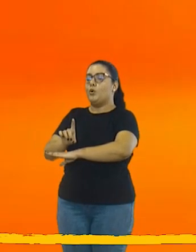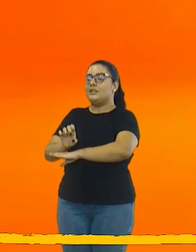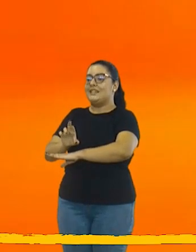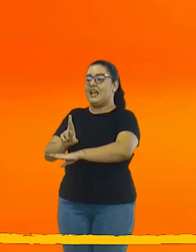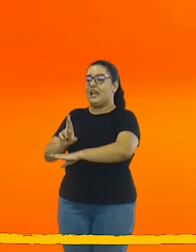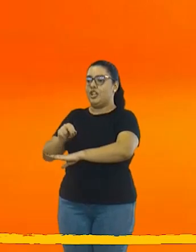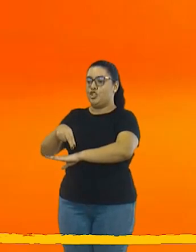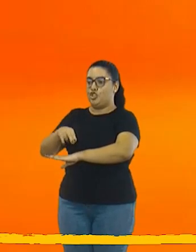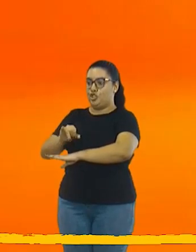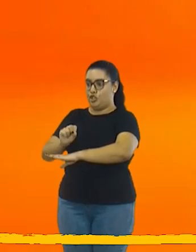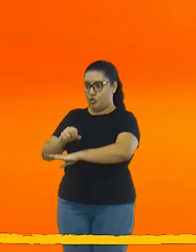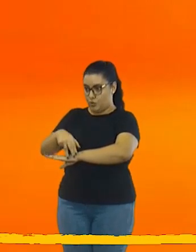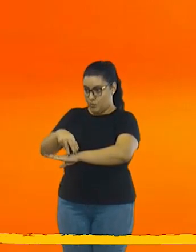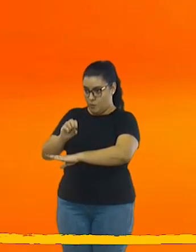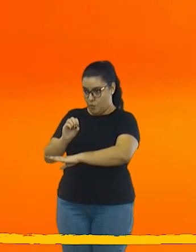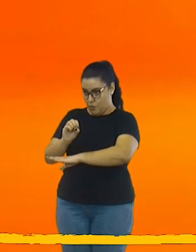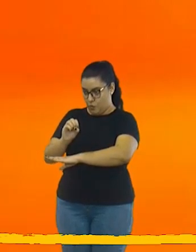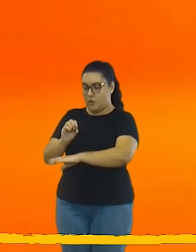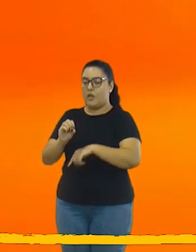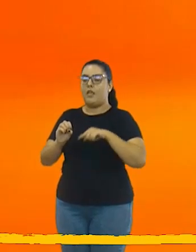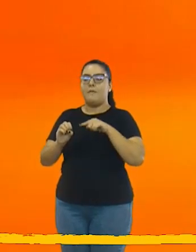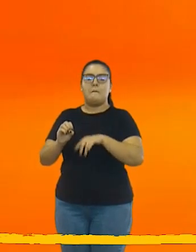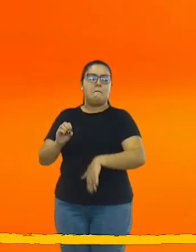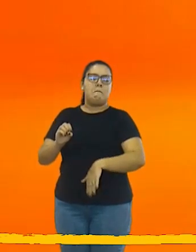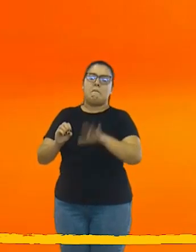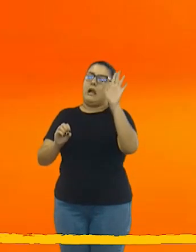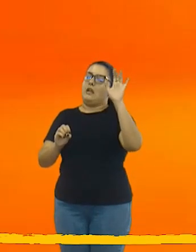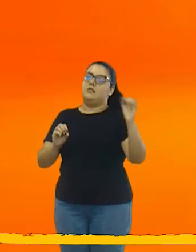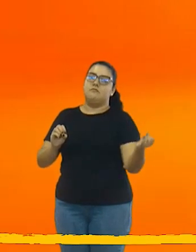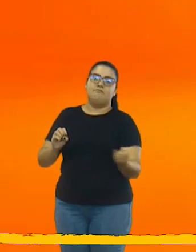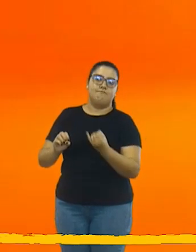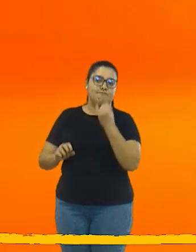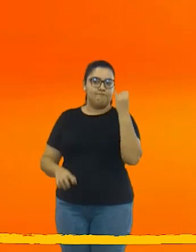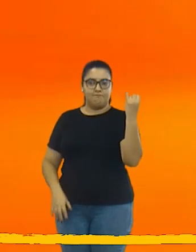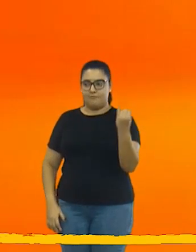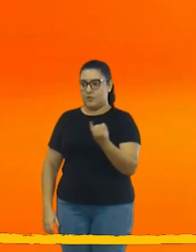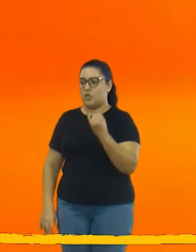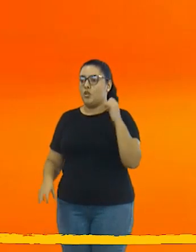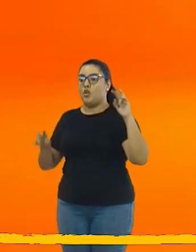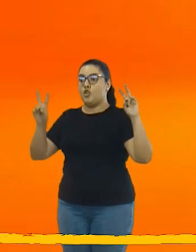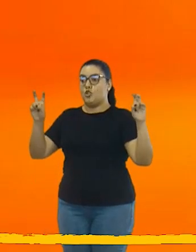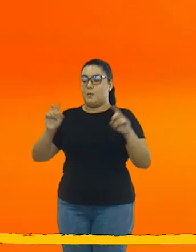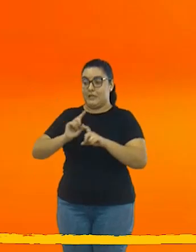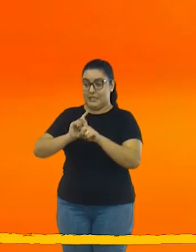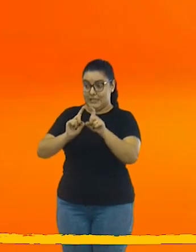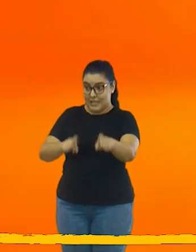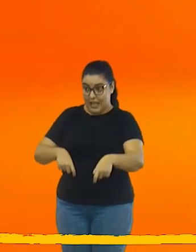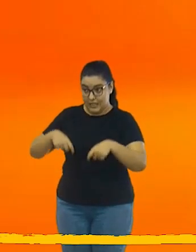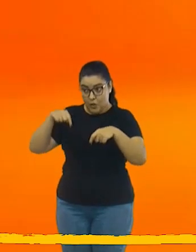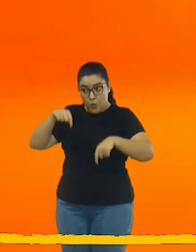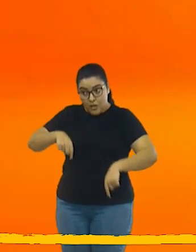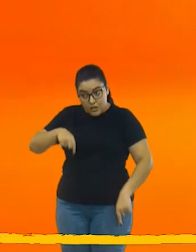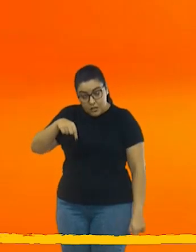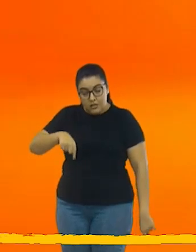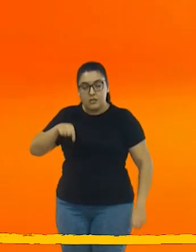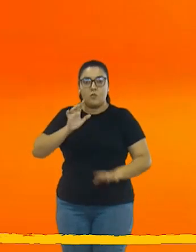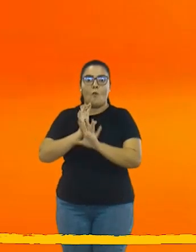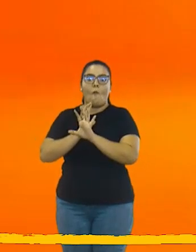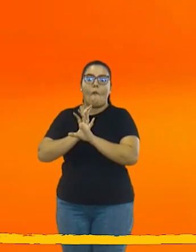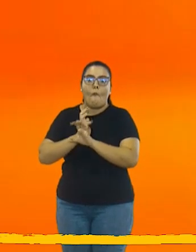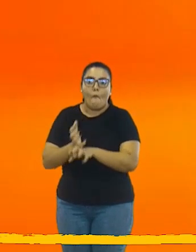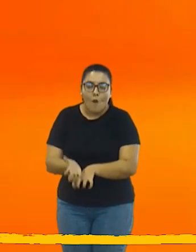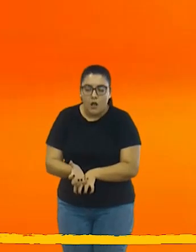galera, nós temos uma das obras mais importantes falando de sertão, falando de